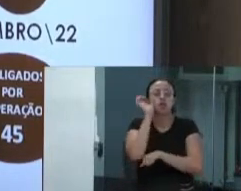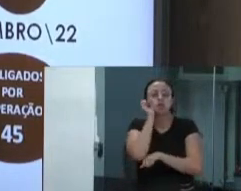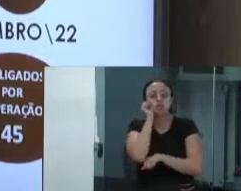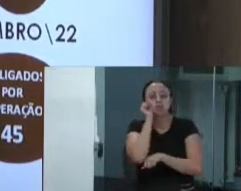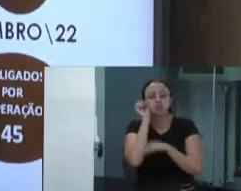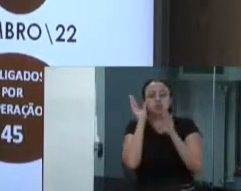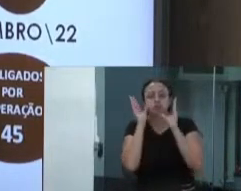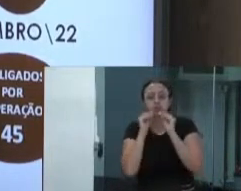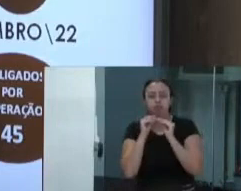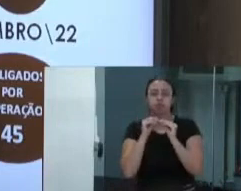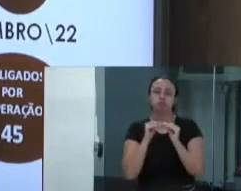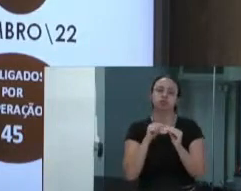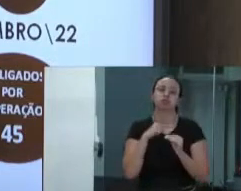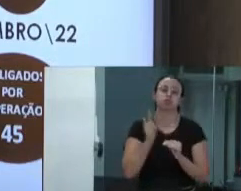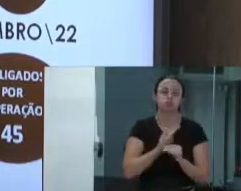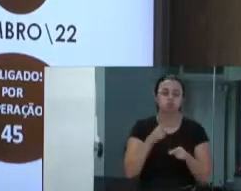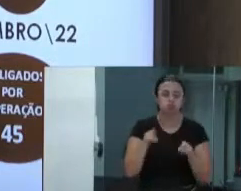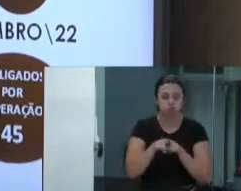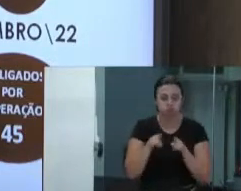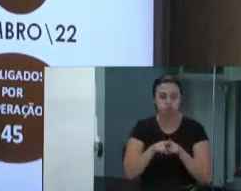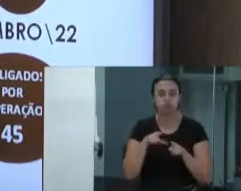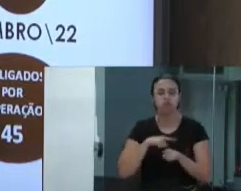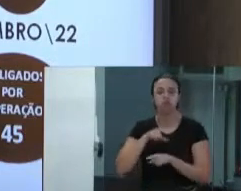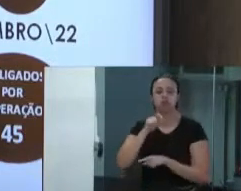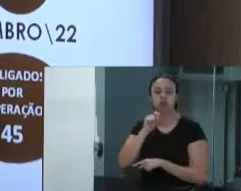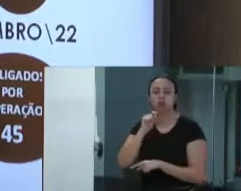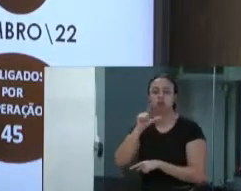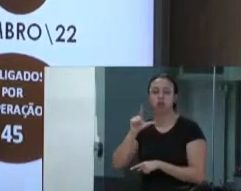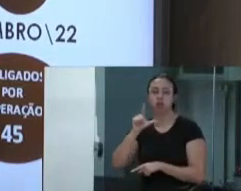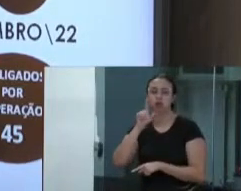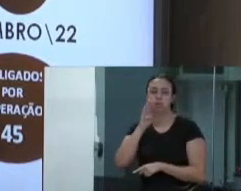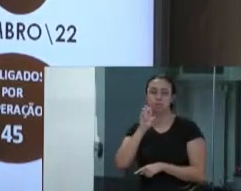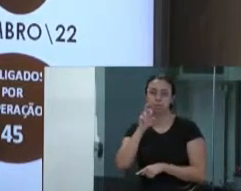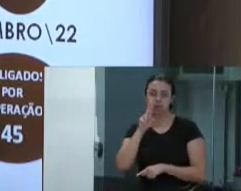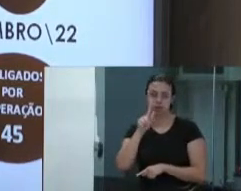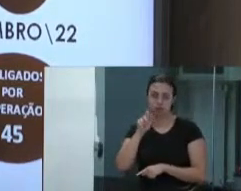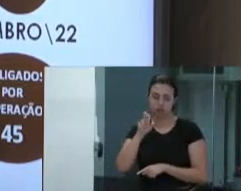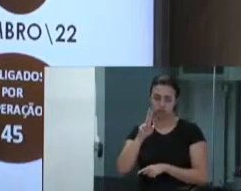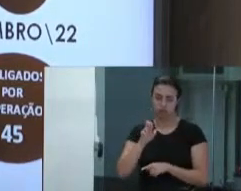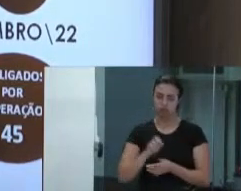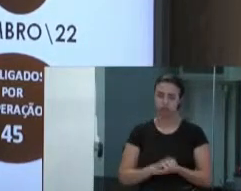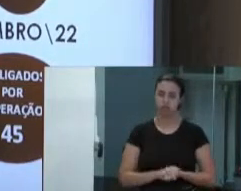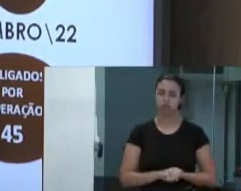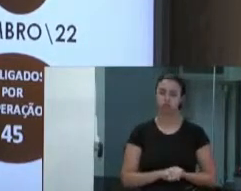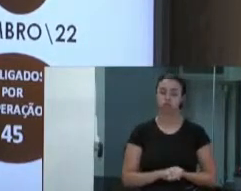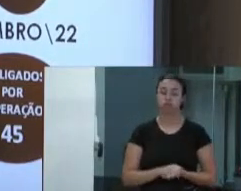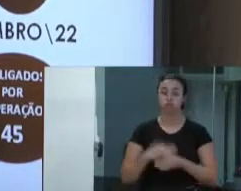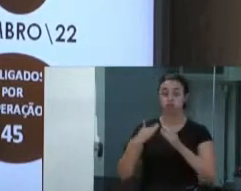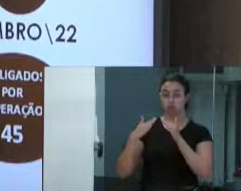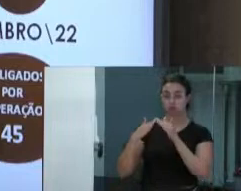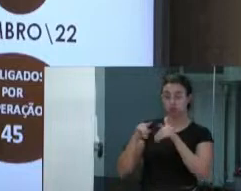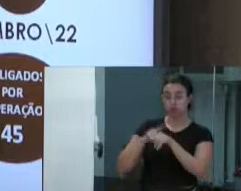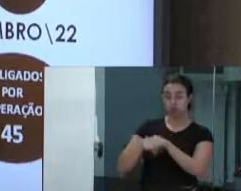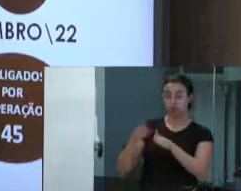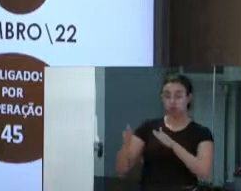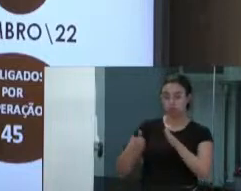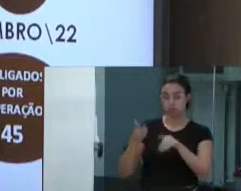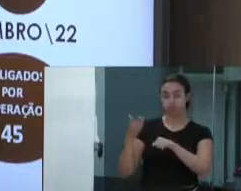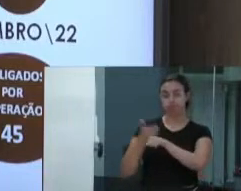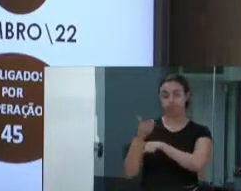se alimentar e dormir. A gente também instituiu o albergue, que eu vou trazer ele aqui. Então, a casa de passagem teve